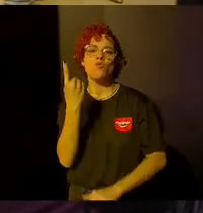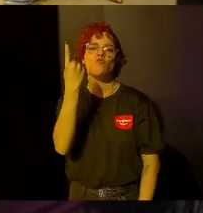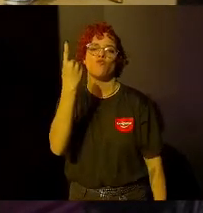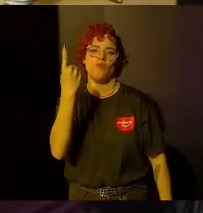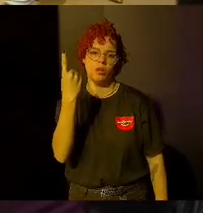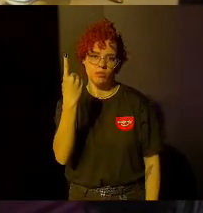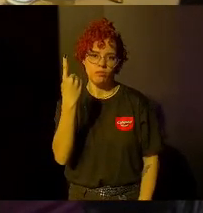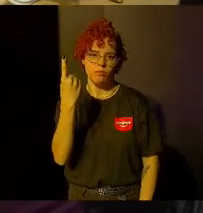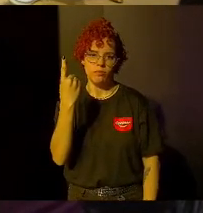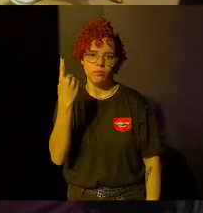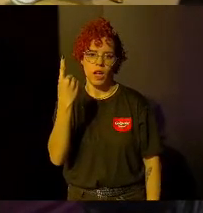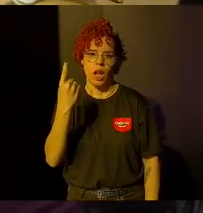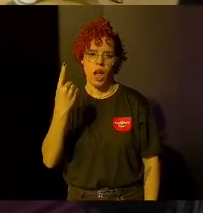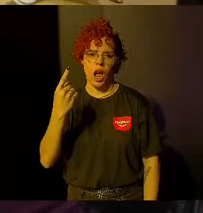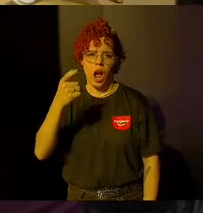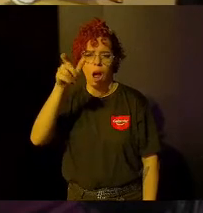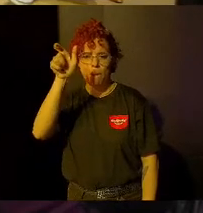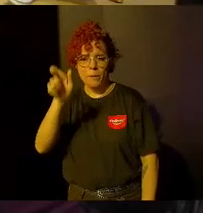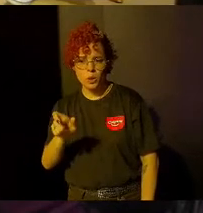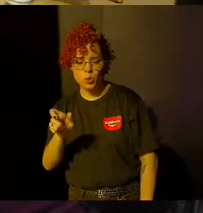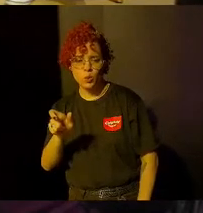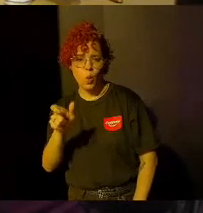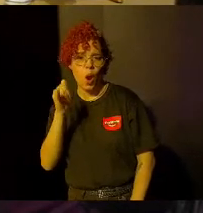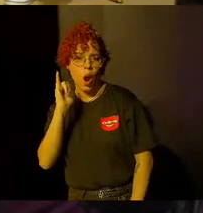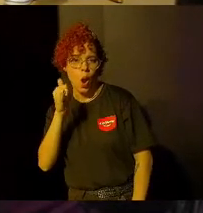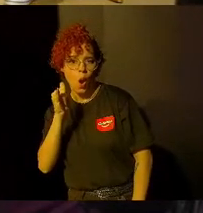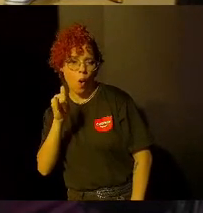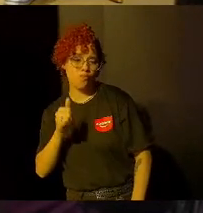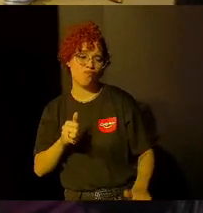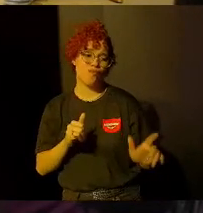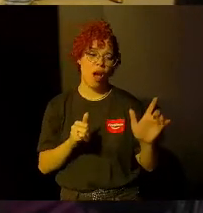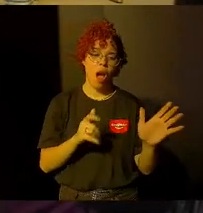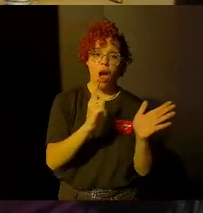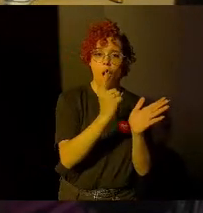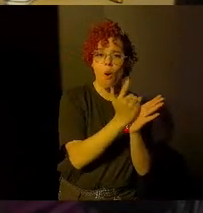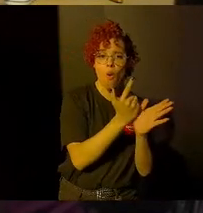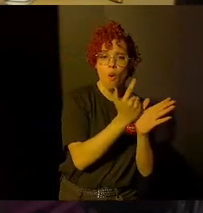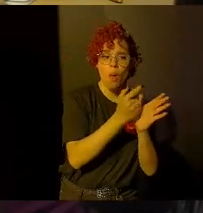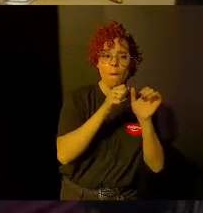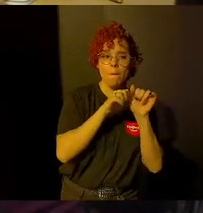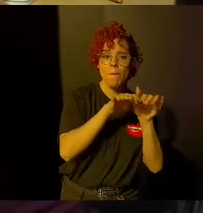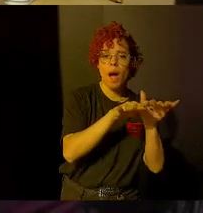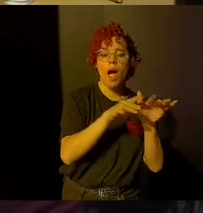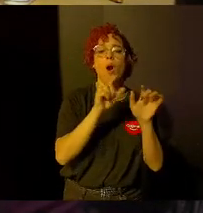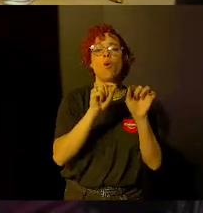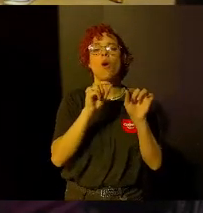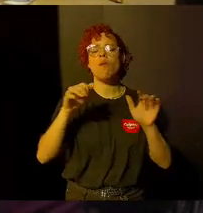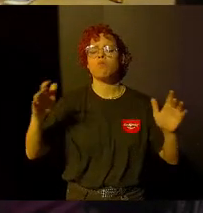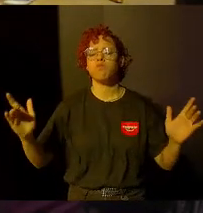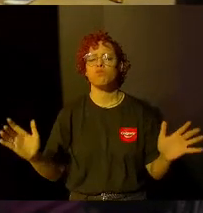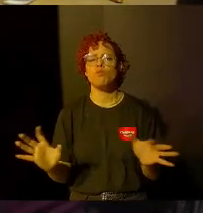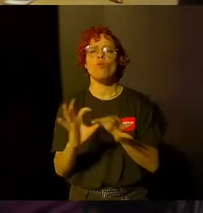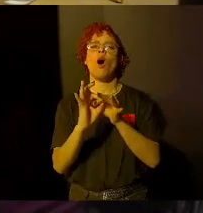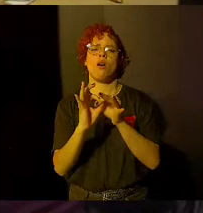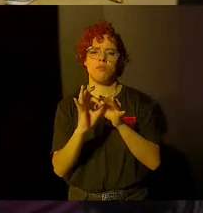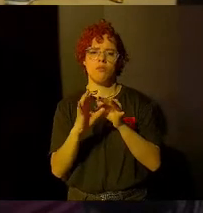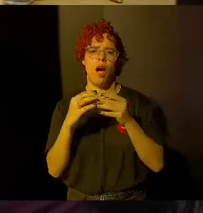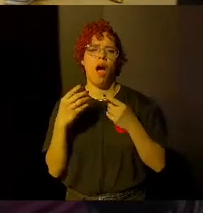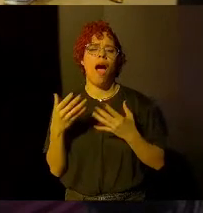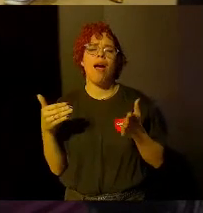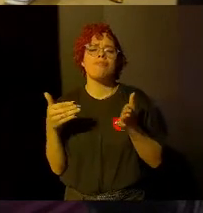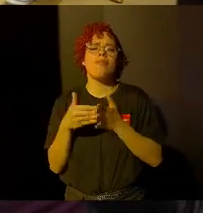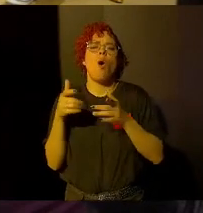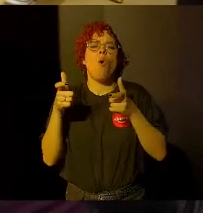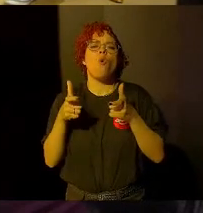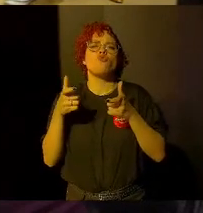e eu pensei né no caso do César frente do meu sol até onde eu posso levar isso né quer dizer contar uma